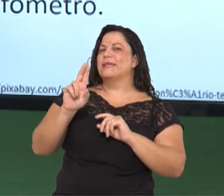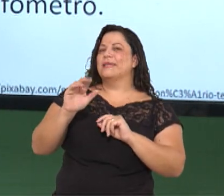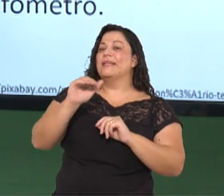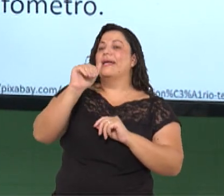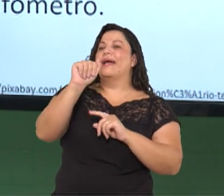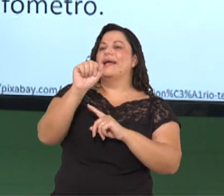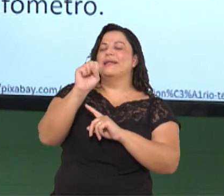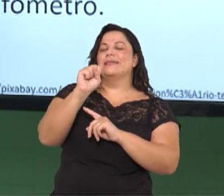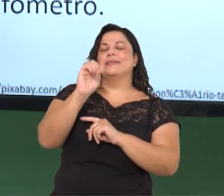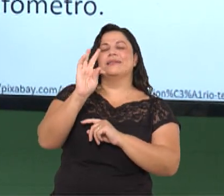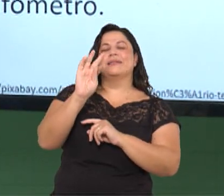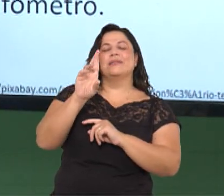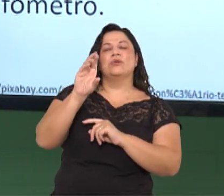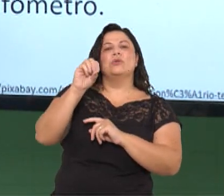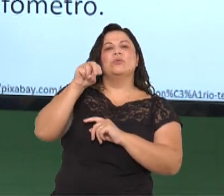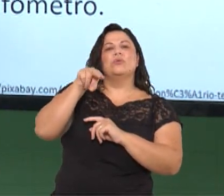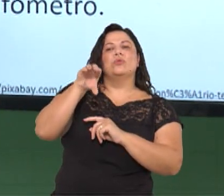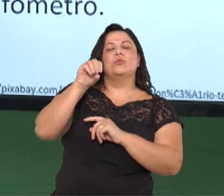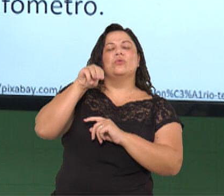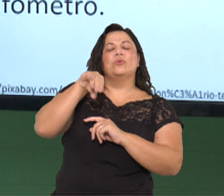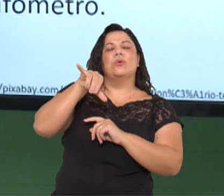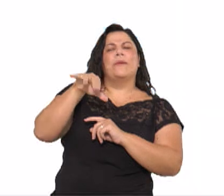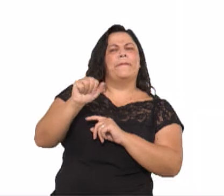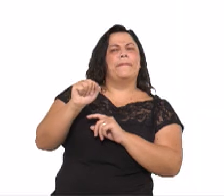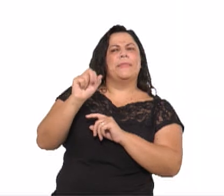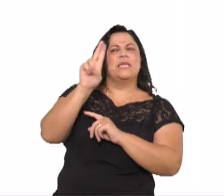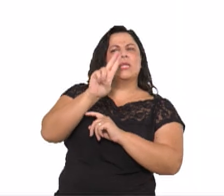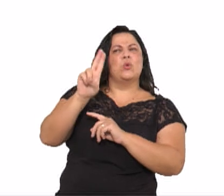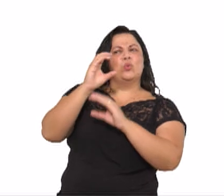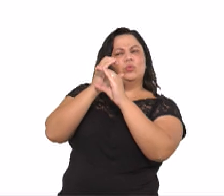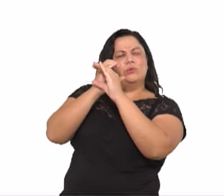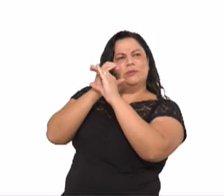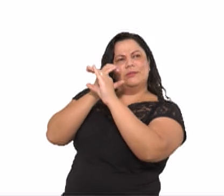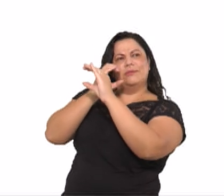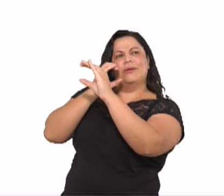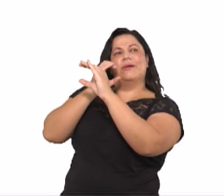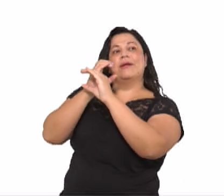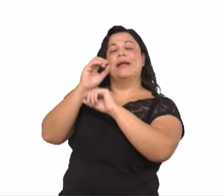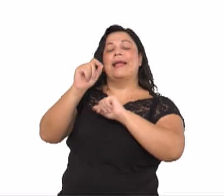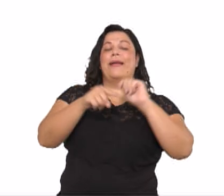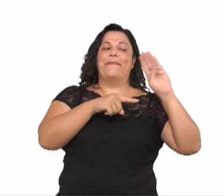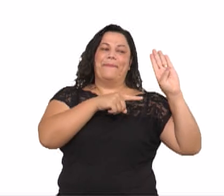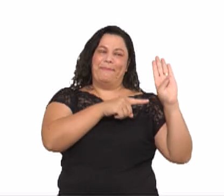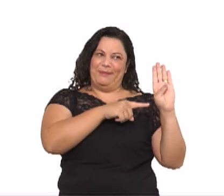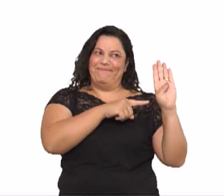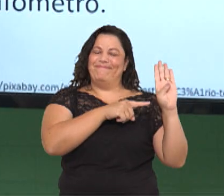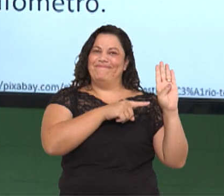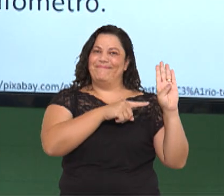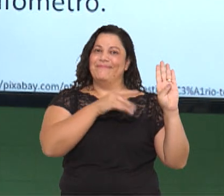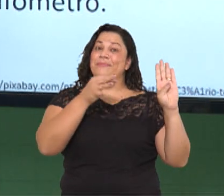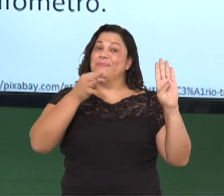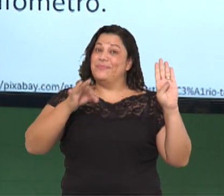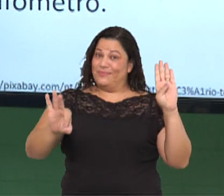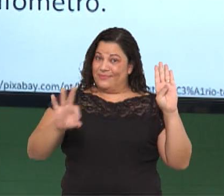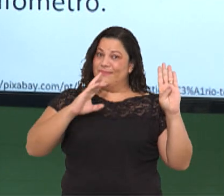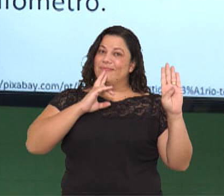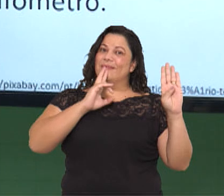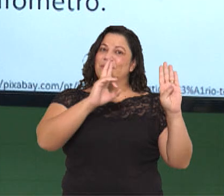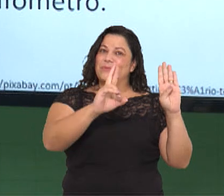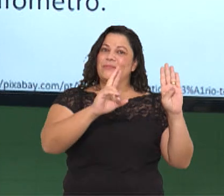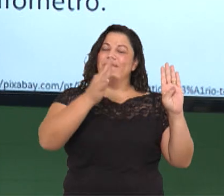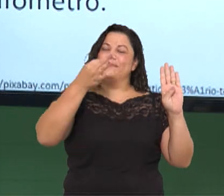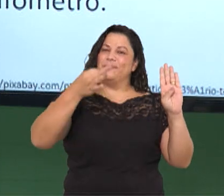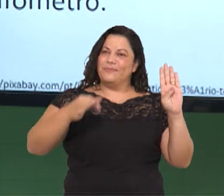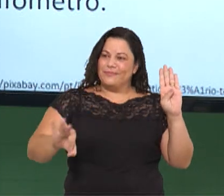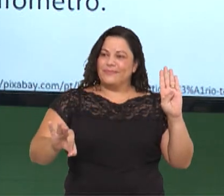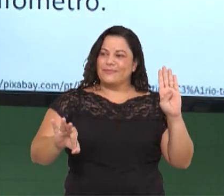que nós usamos para longa distância, é o telescópio. Ótimo, isso eu sabia que você tinha a resposta